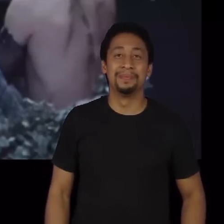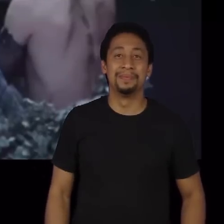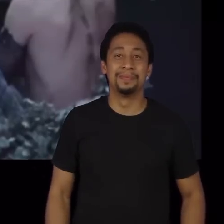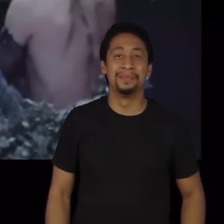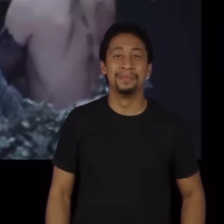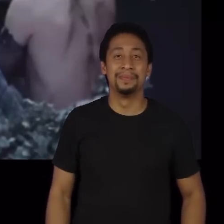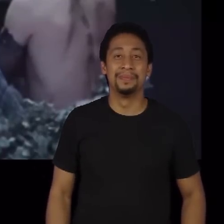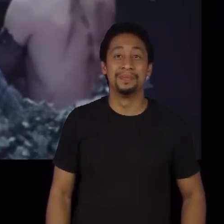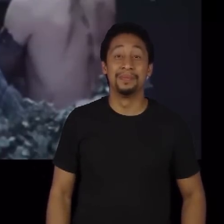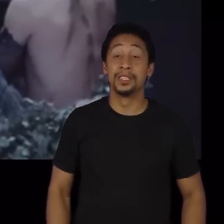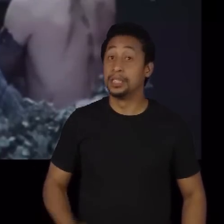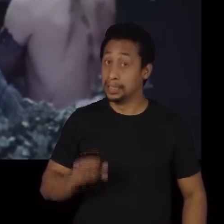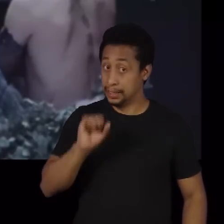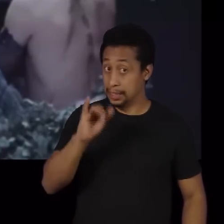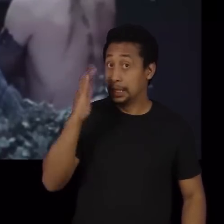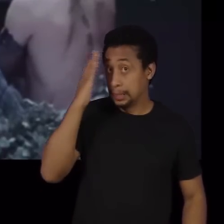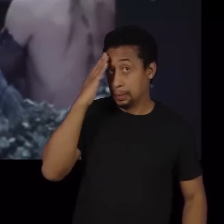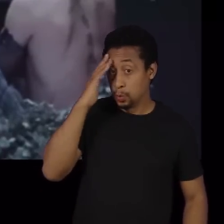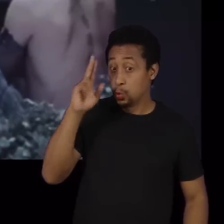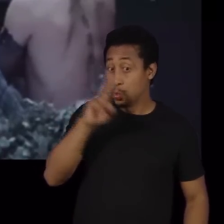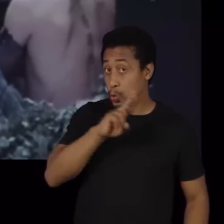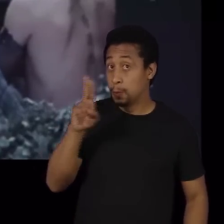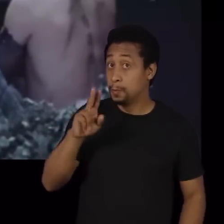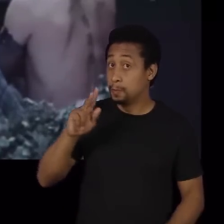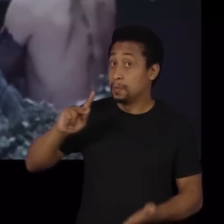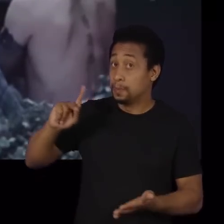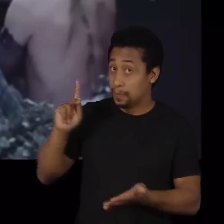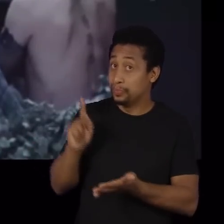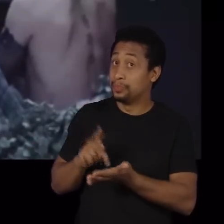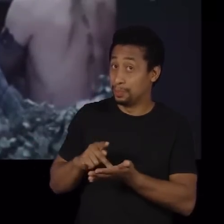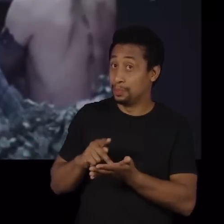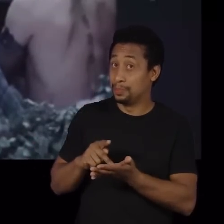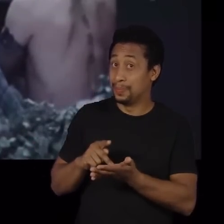Se soubesses o nome verdadeiro,